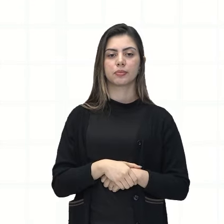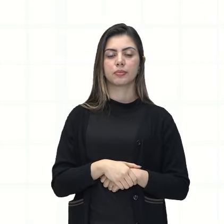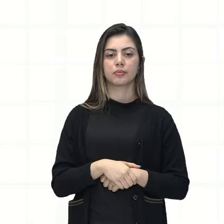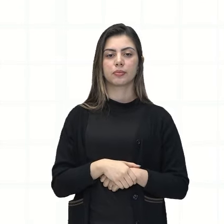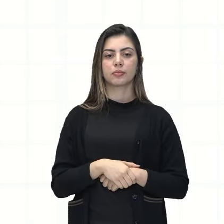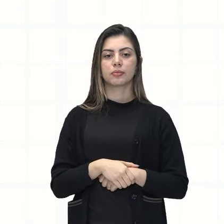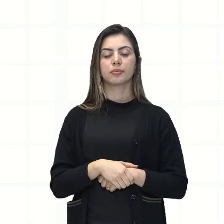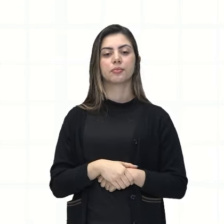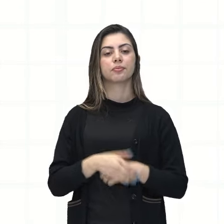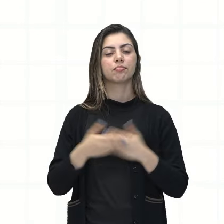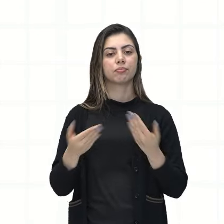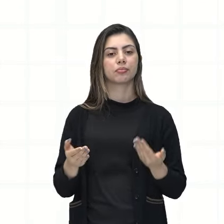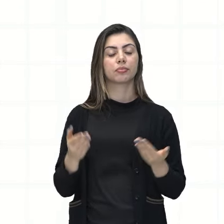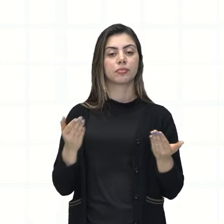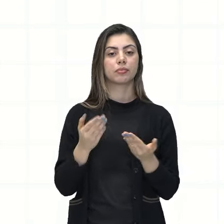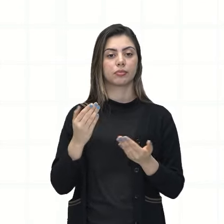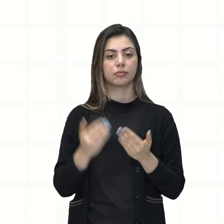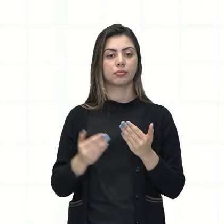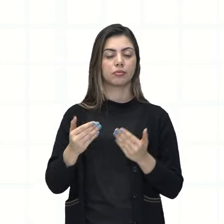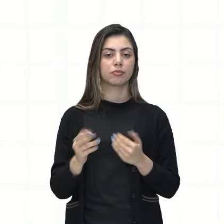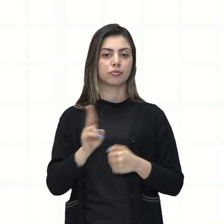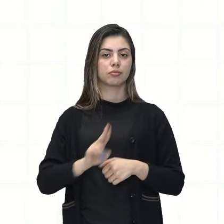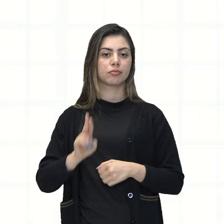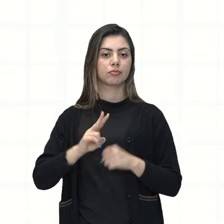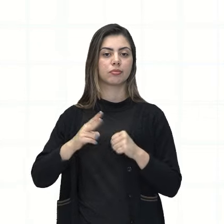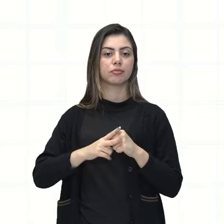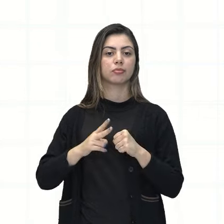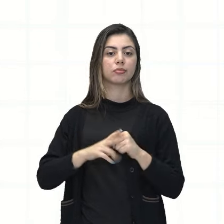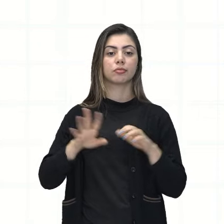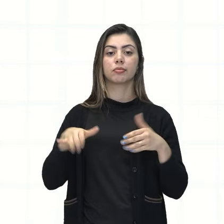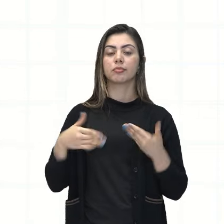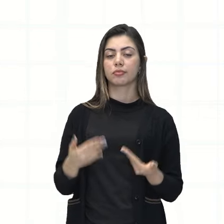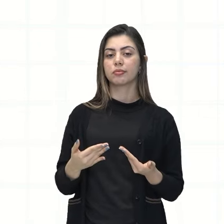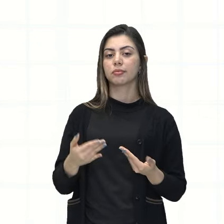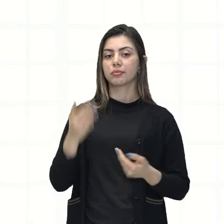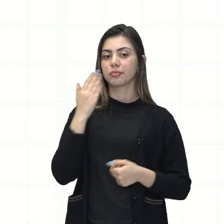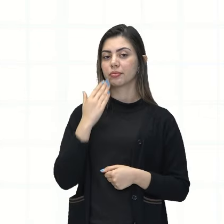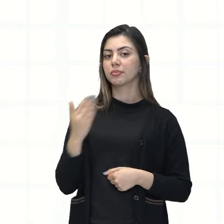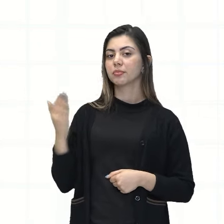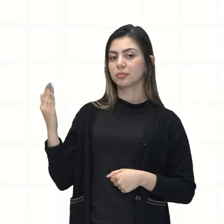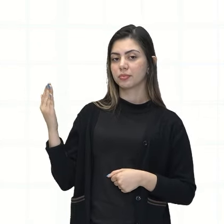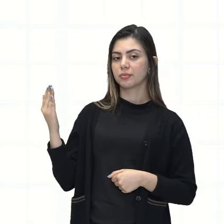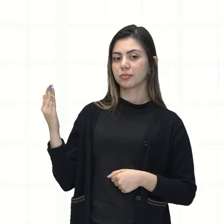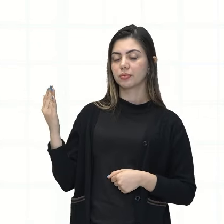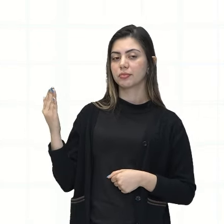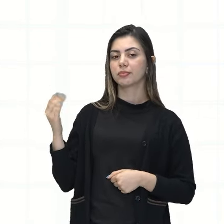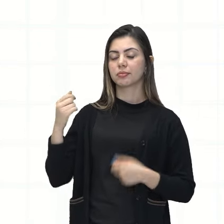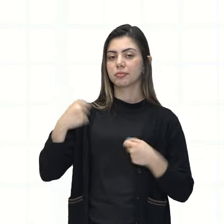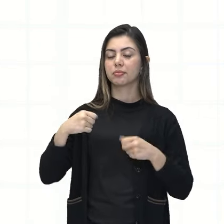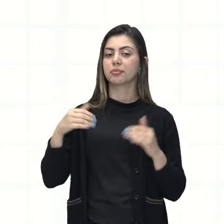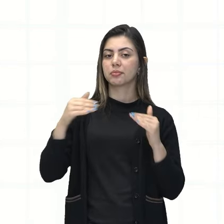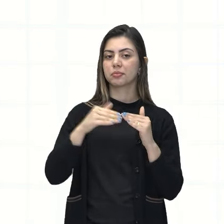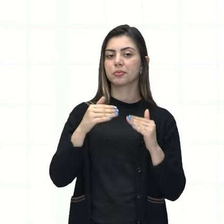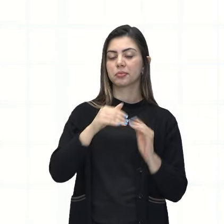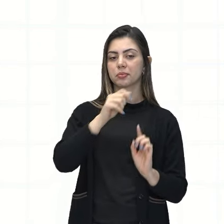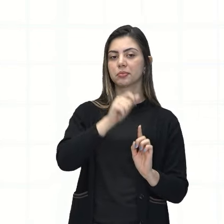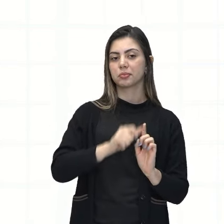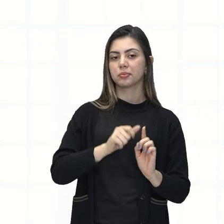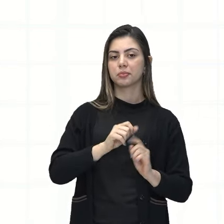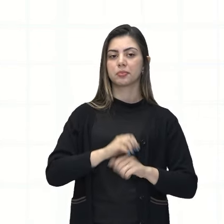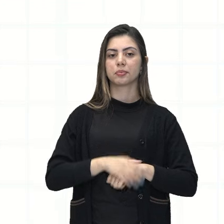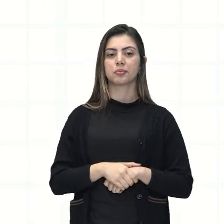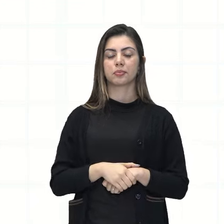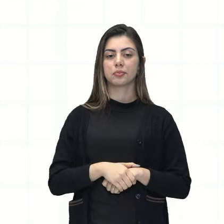os próximos verbos que a gente vai utilizar é o verbo to be. Tá aqui, ó. Concordando com o sujeito. I